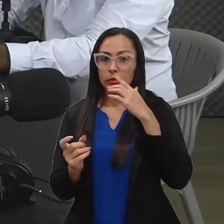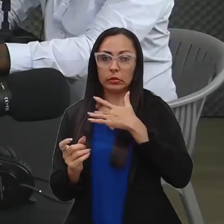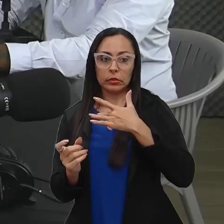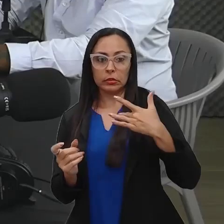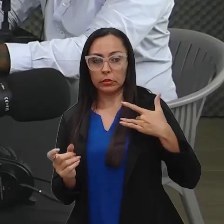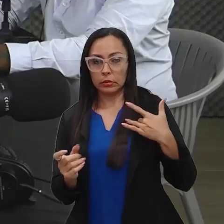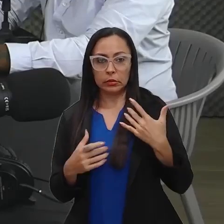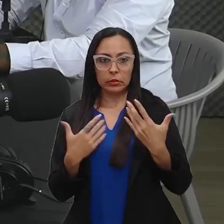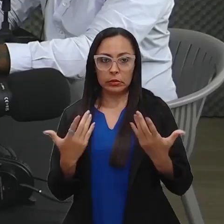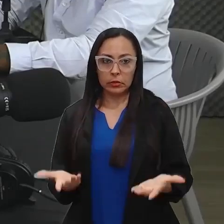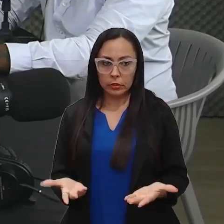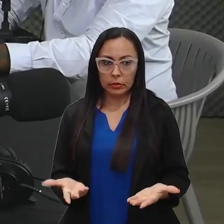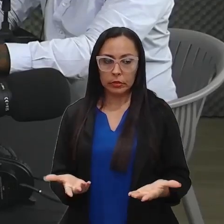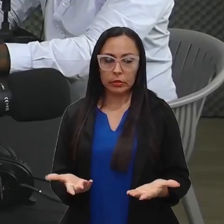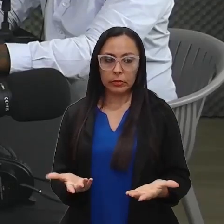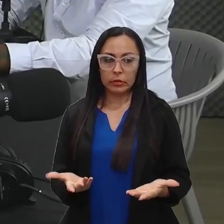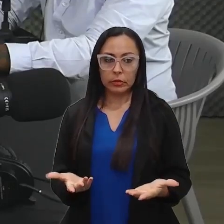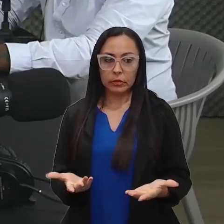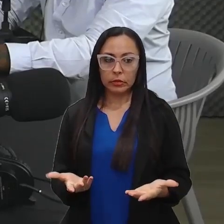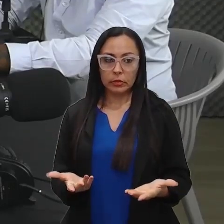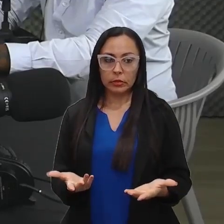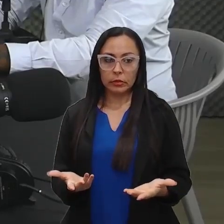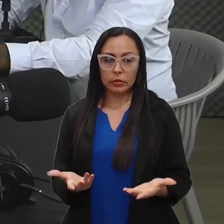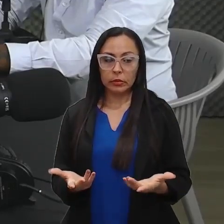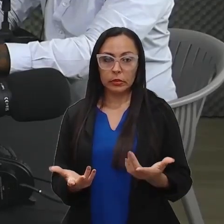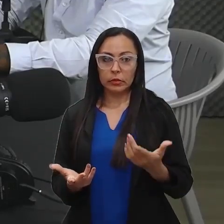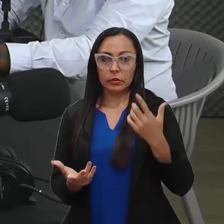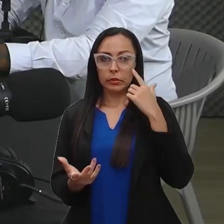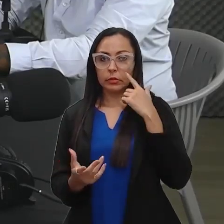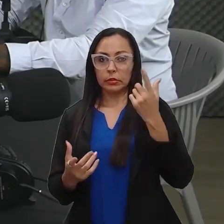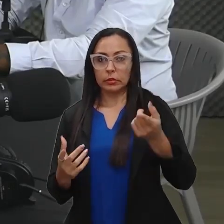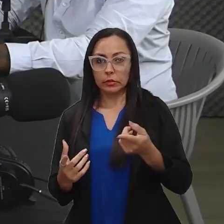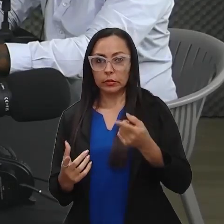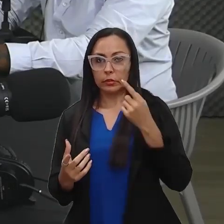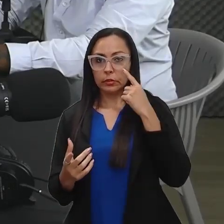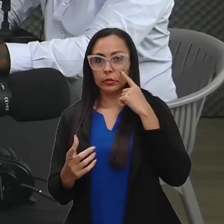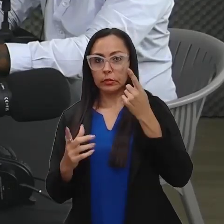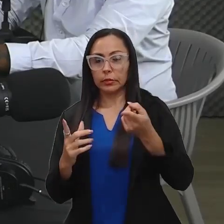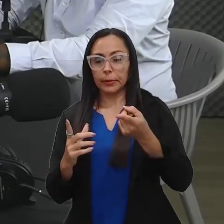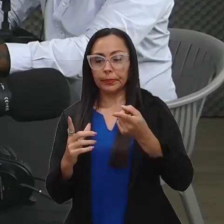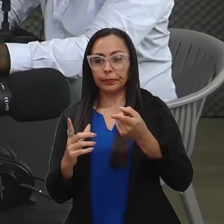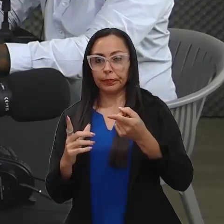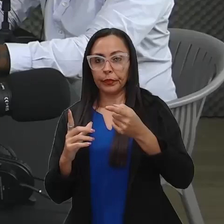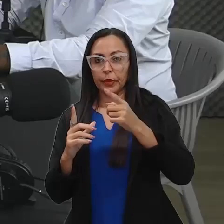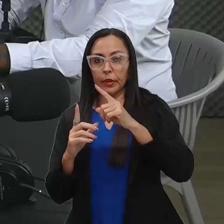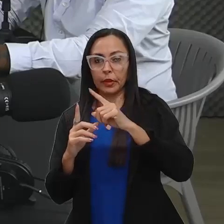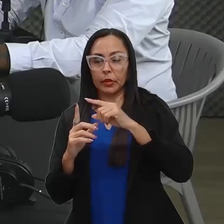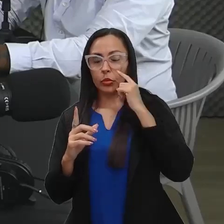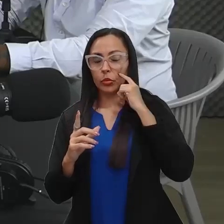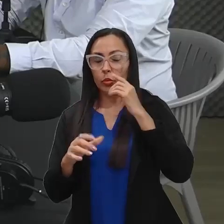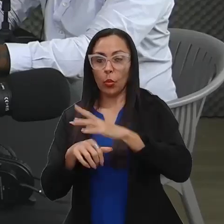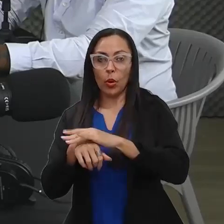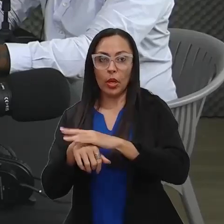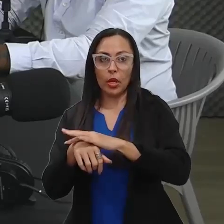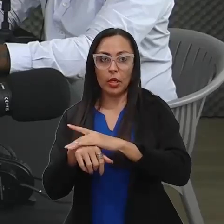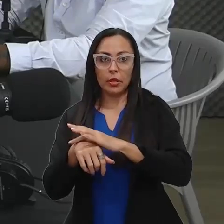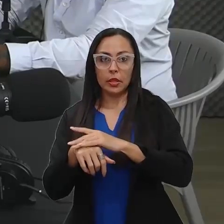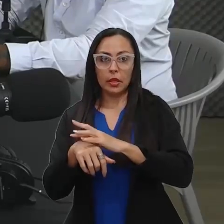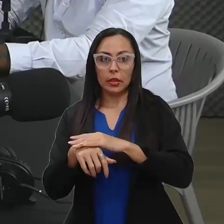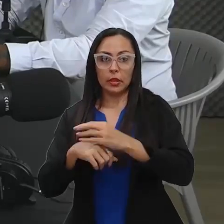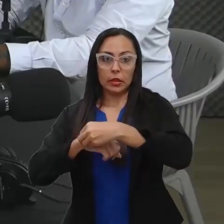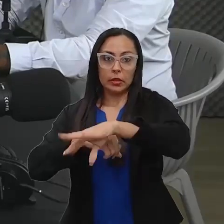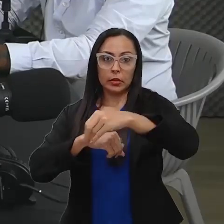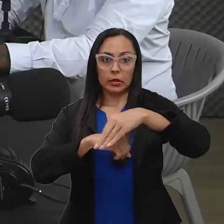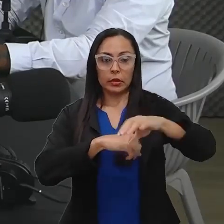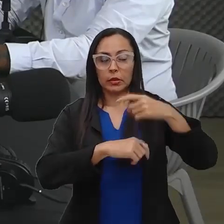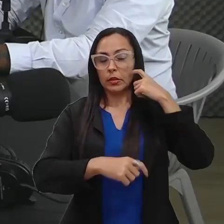saúde, né, reprodutiva das mulheres, das meninas, ou das doenças sexualmente transmissíveis, porque quem